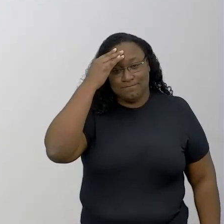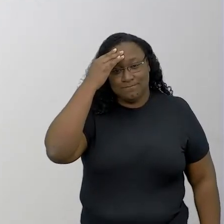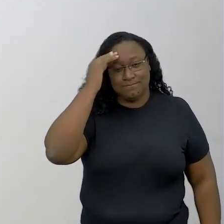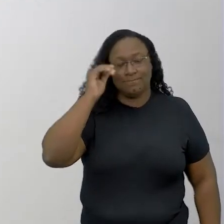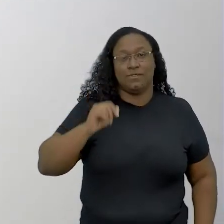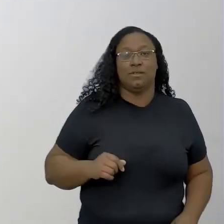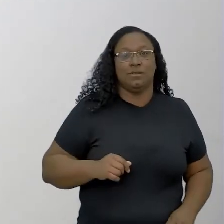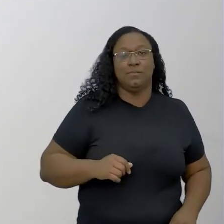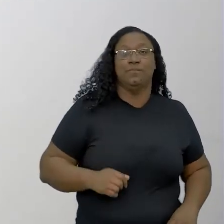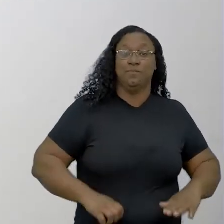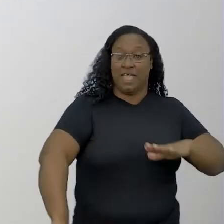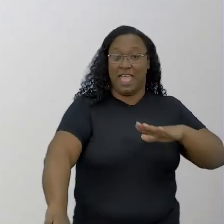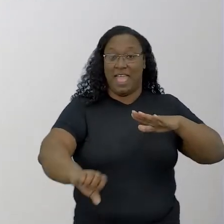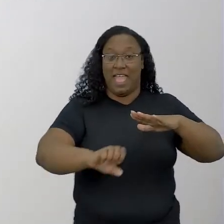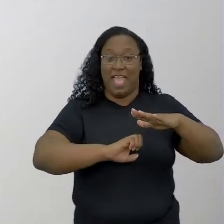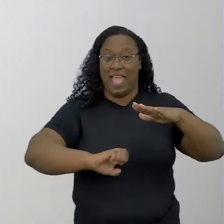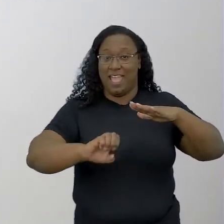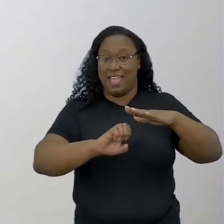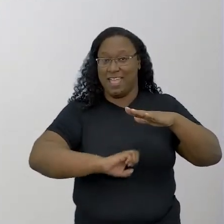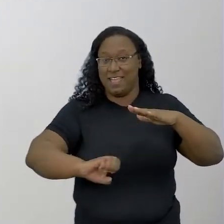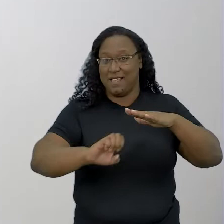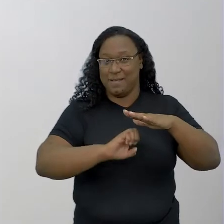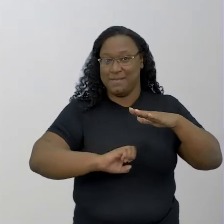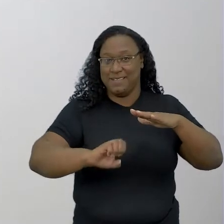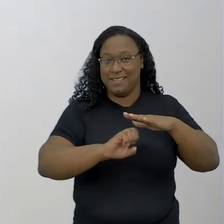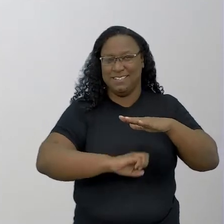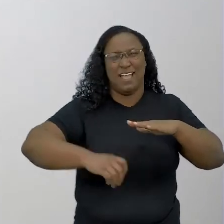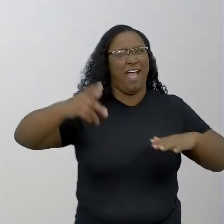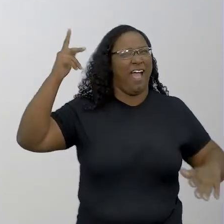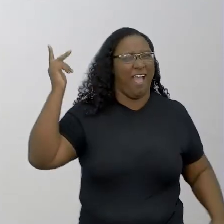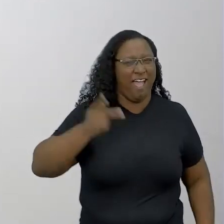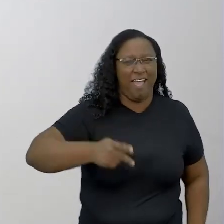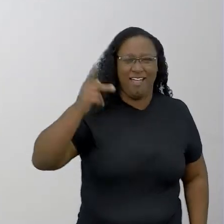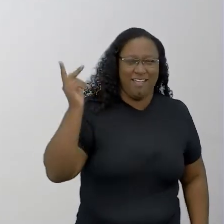presa. Empresa, claro.